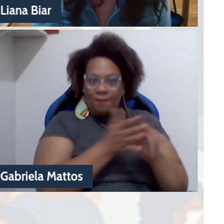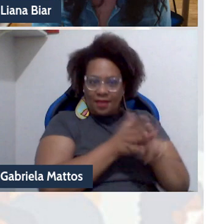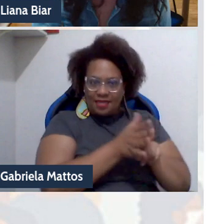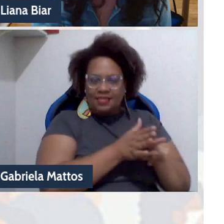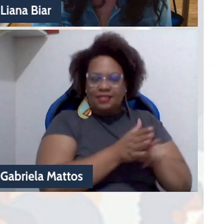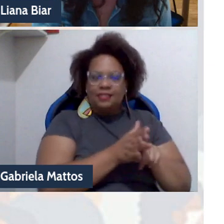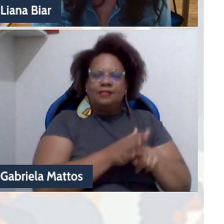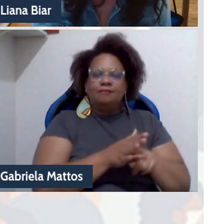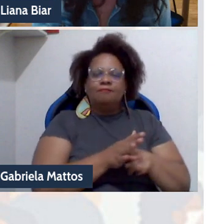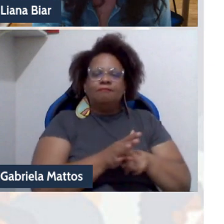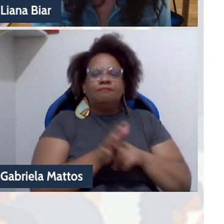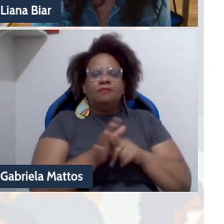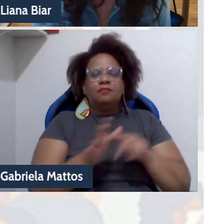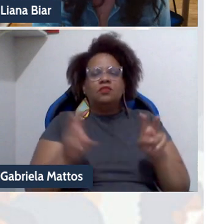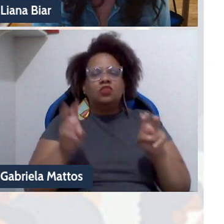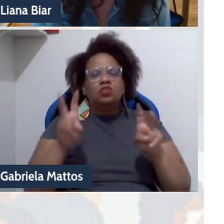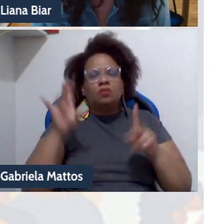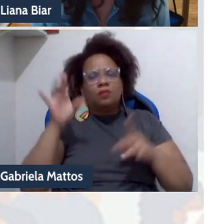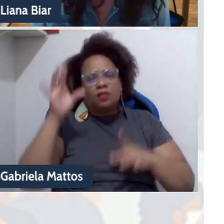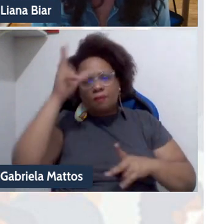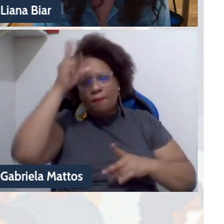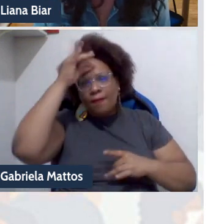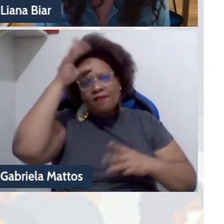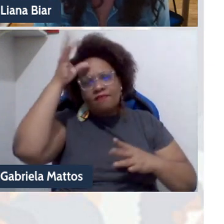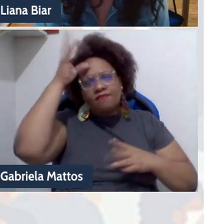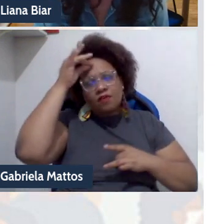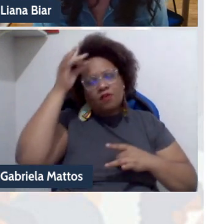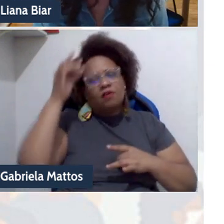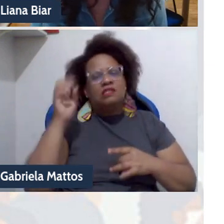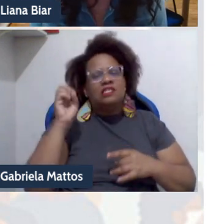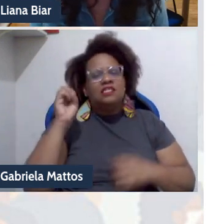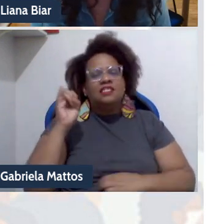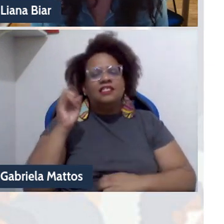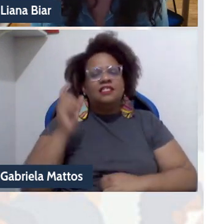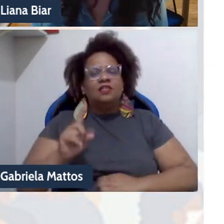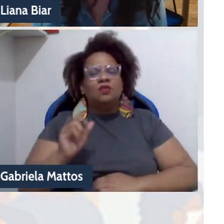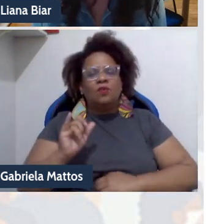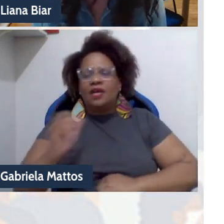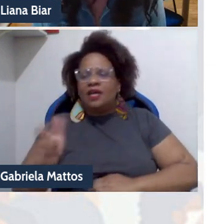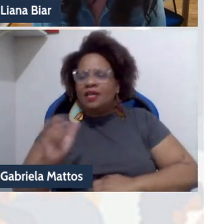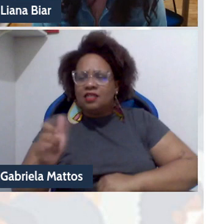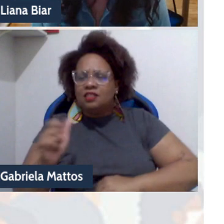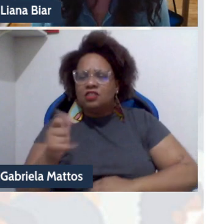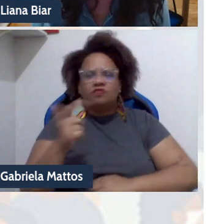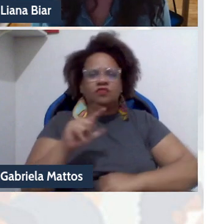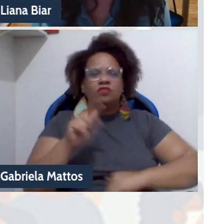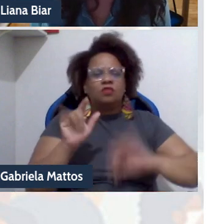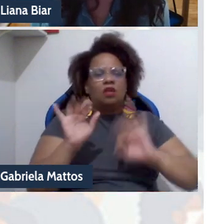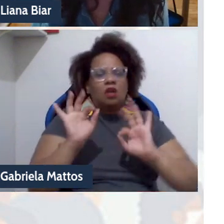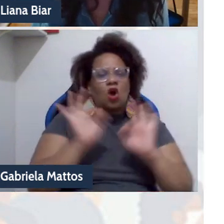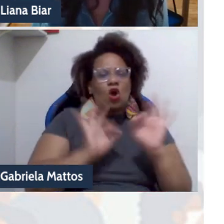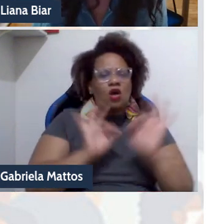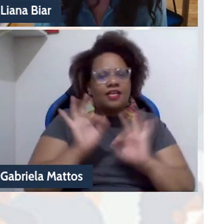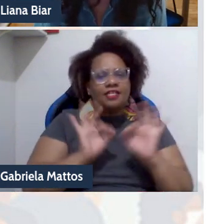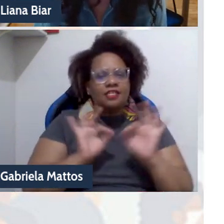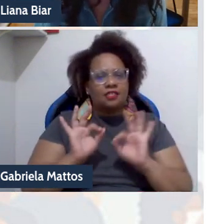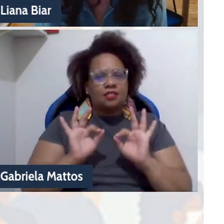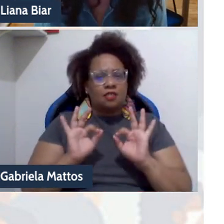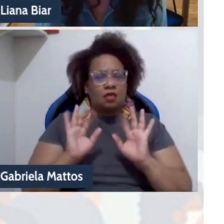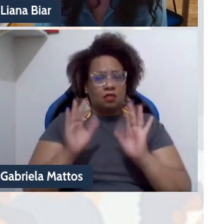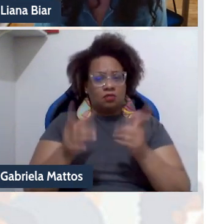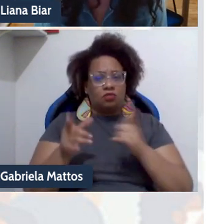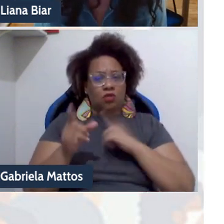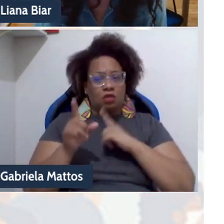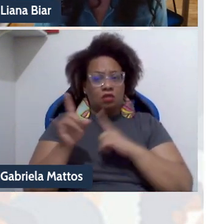questão performativa, né? Se a gente entende que a narrativa não relata eventos bem organizados que já estão lá, né? Em um